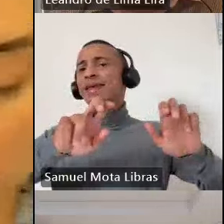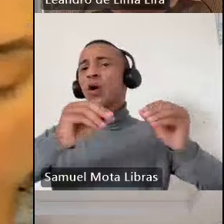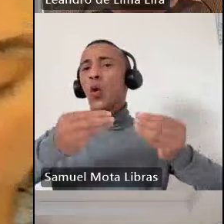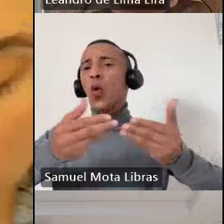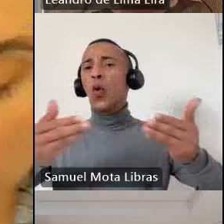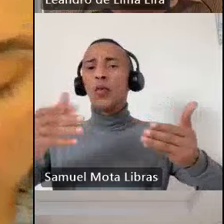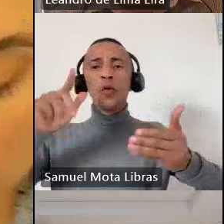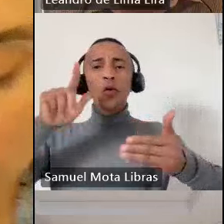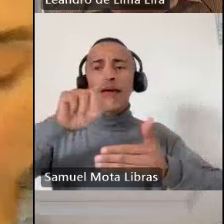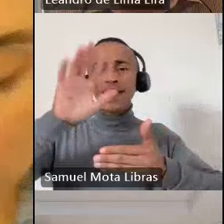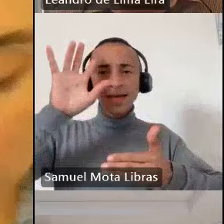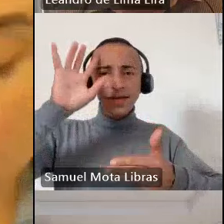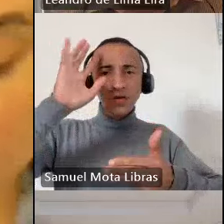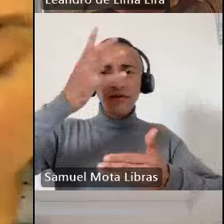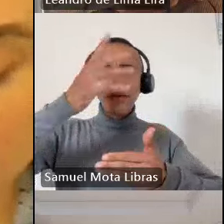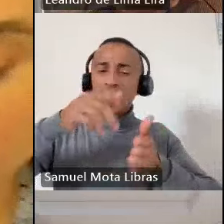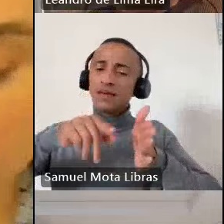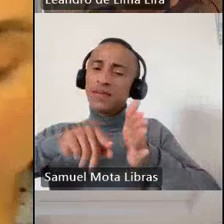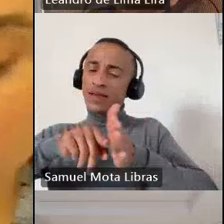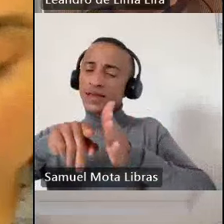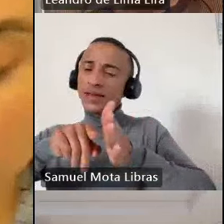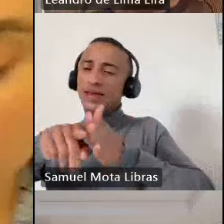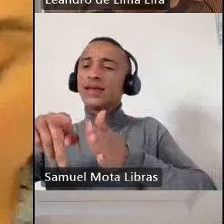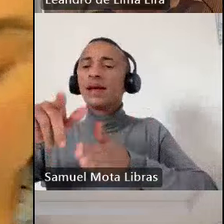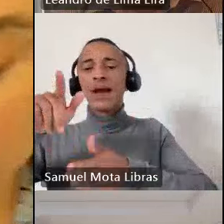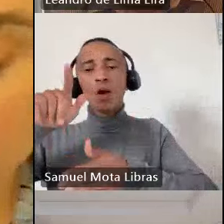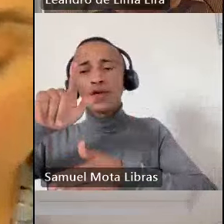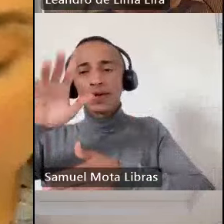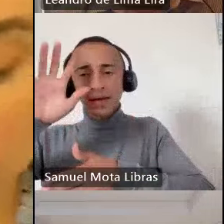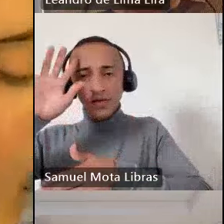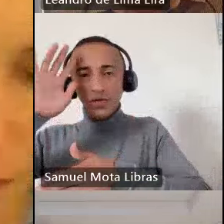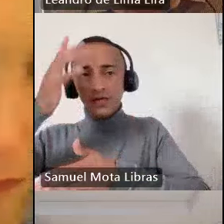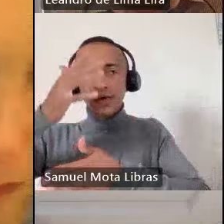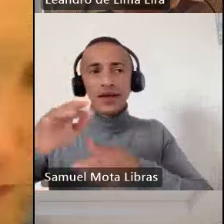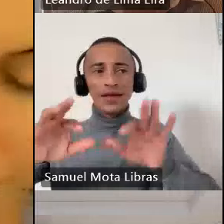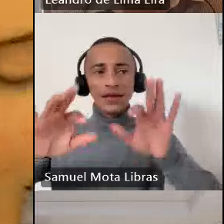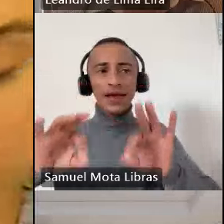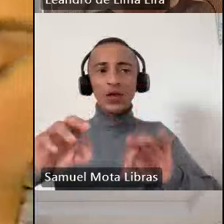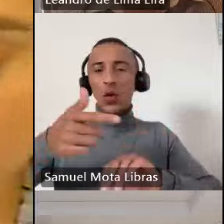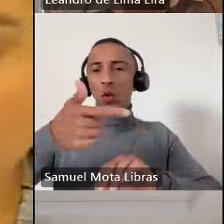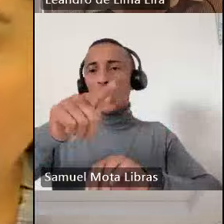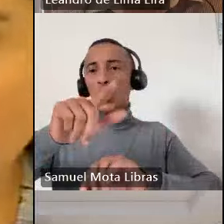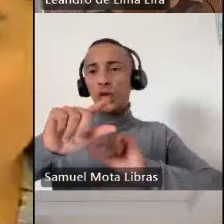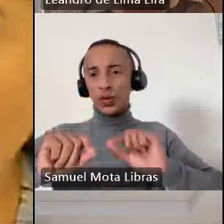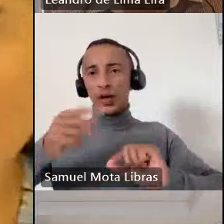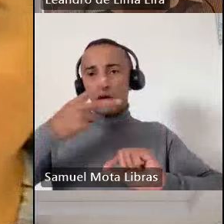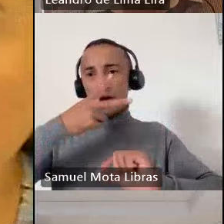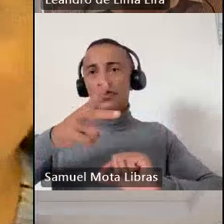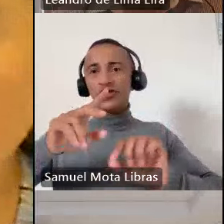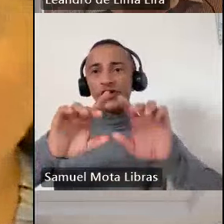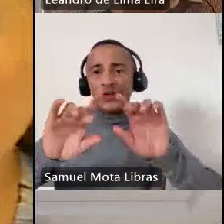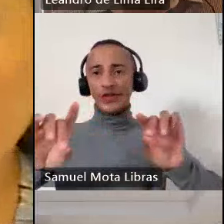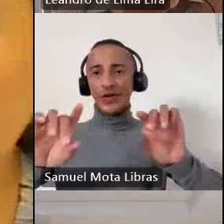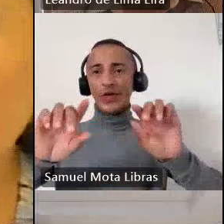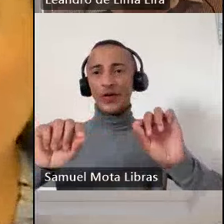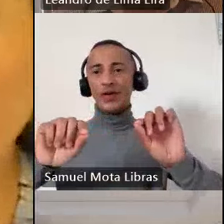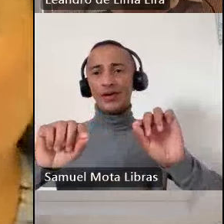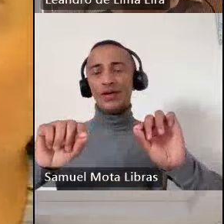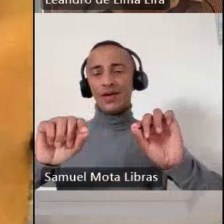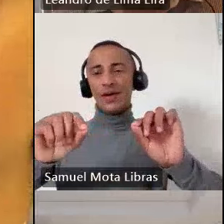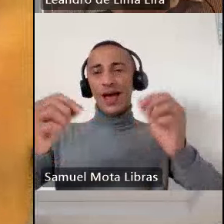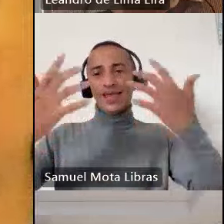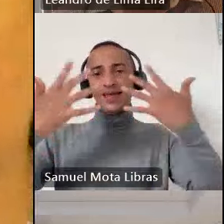decisões era uma das perguntas a outra eh e que eu achei é só para chamar mais a mais Eh atenção pro que você